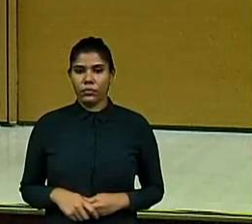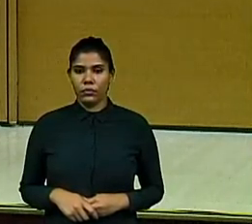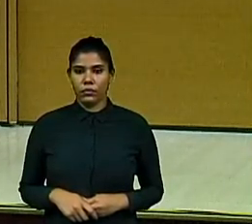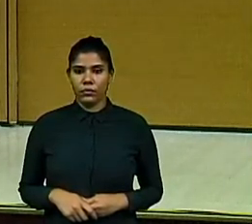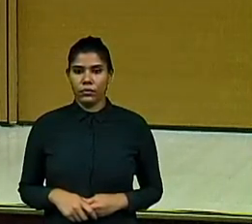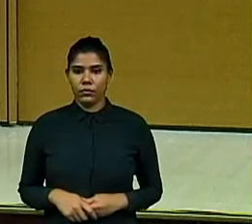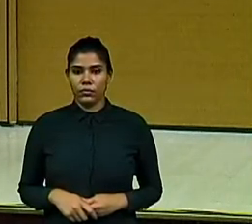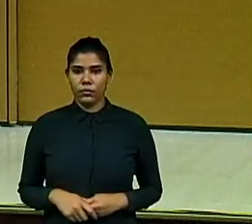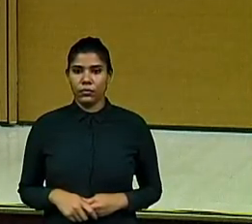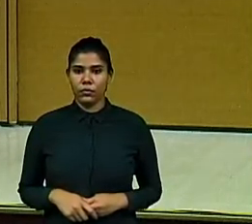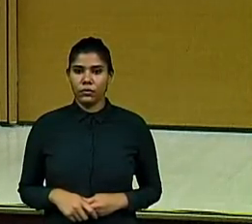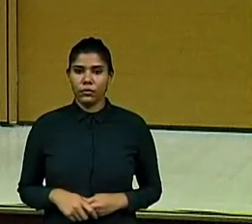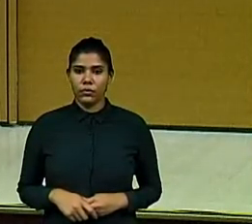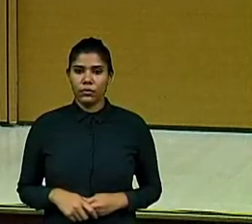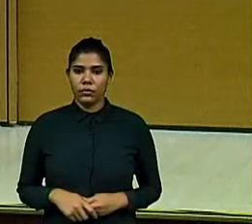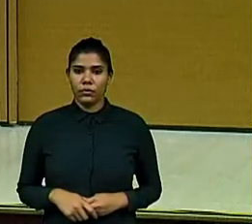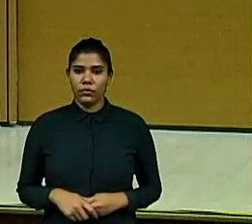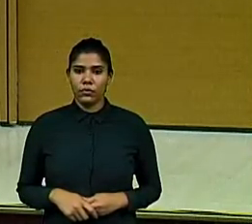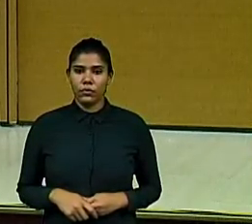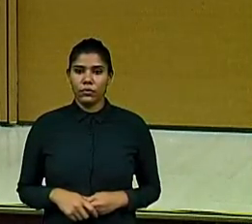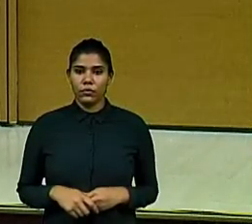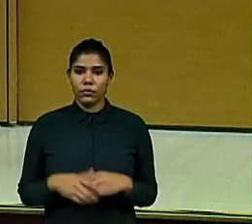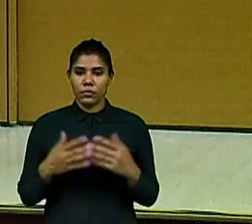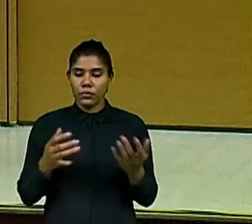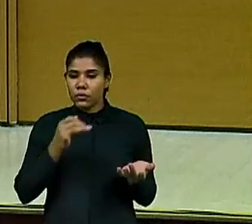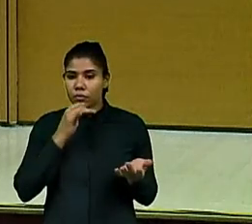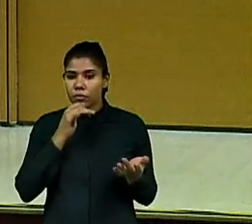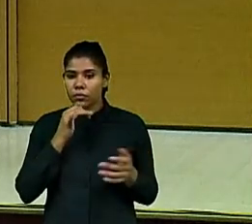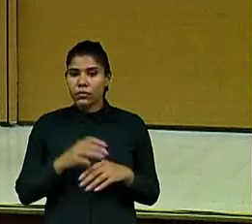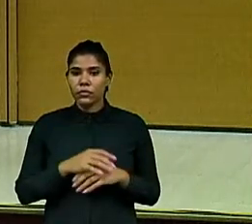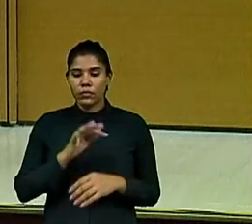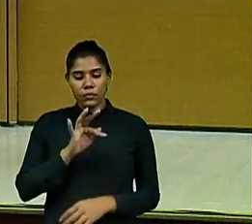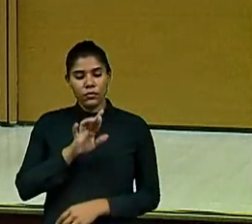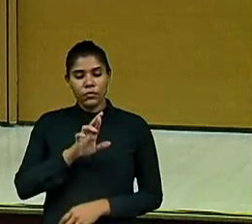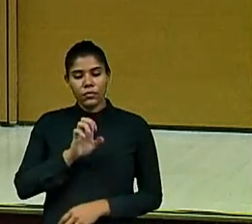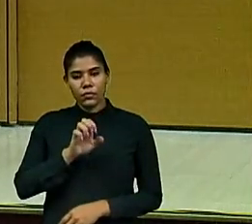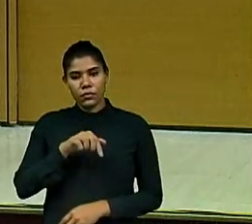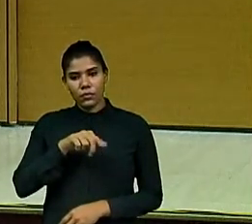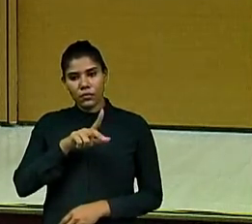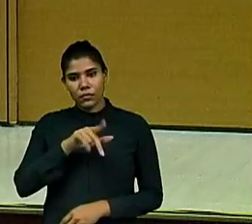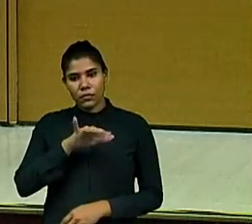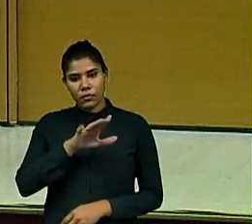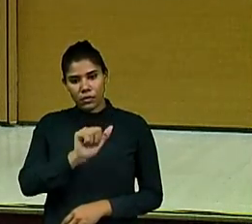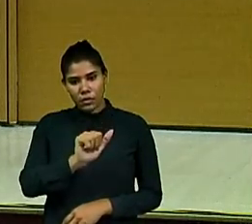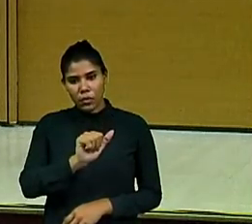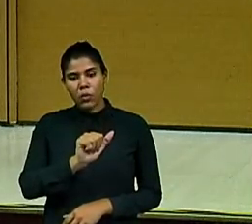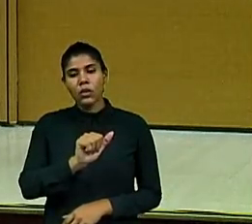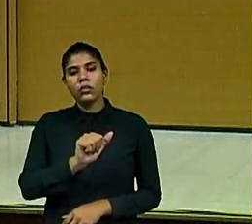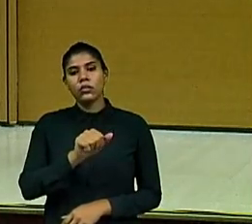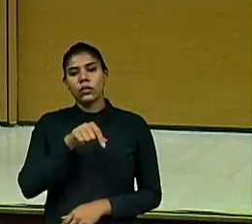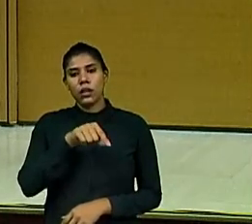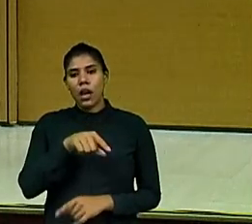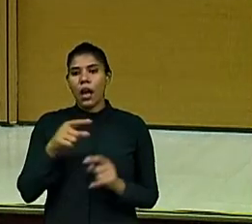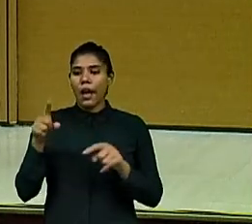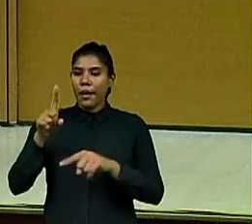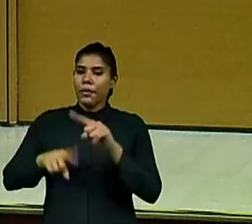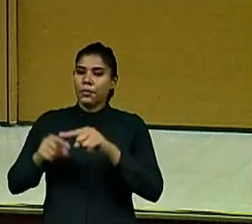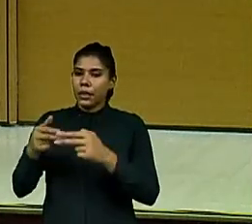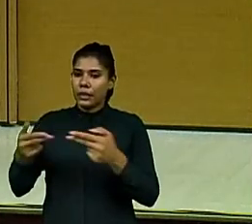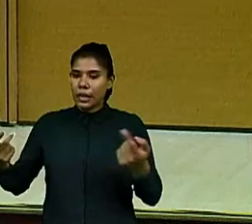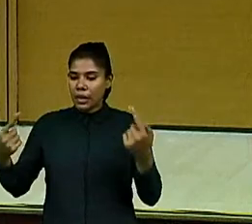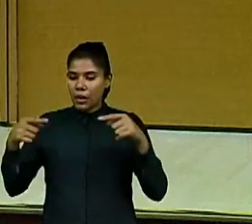que eu tô dizendo quando você aplica uma frequência e a frequência do objeto fica com a mesma frequência